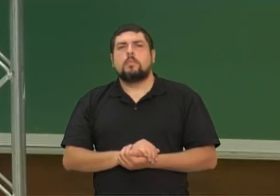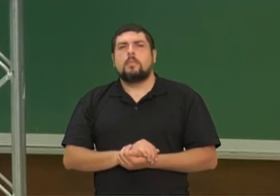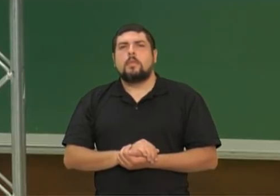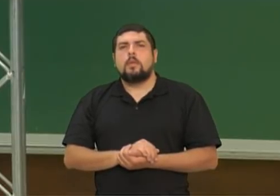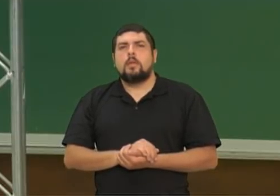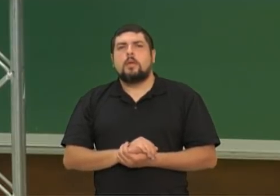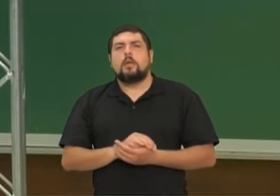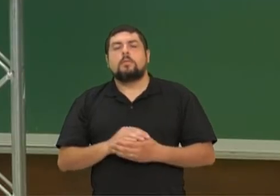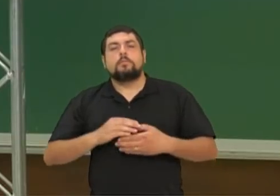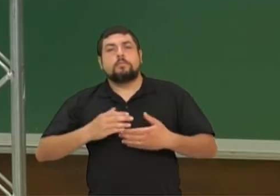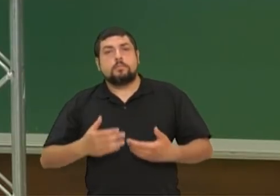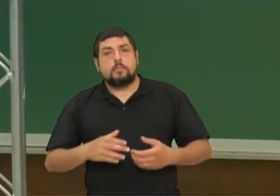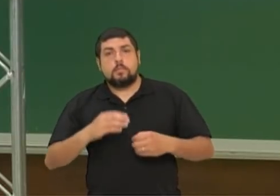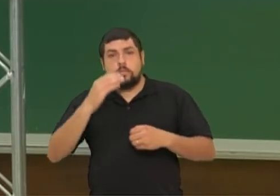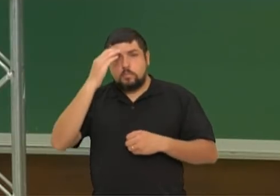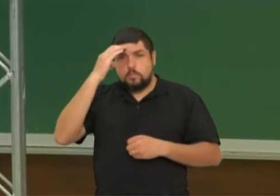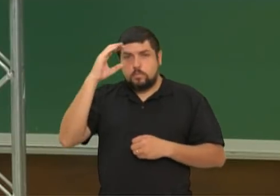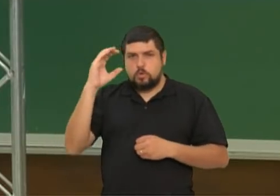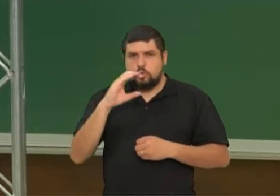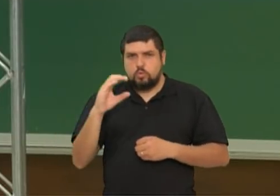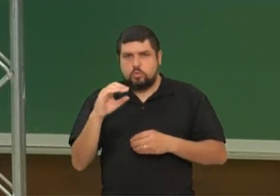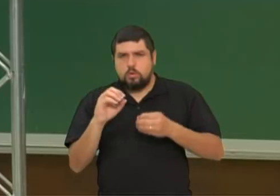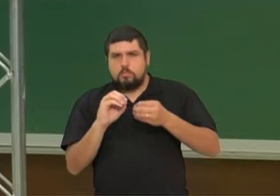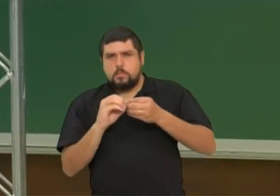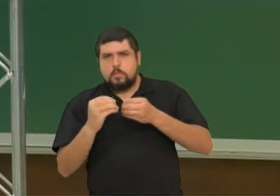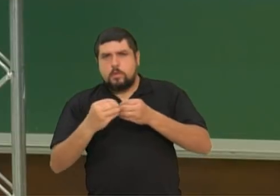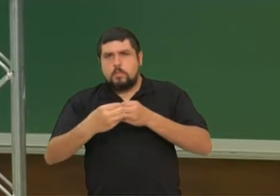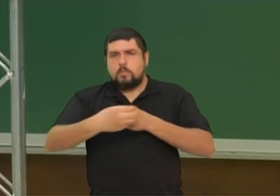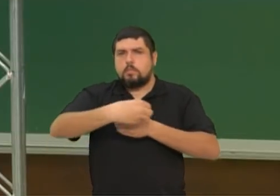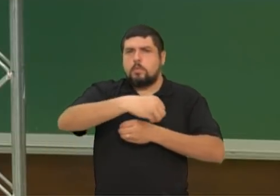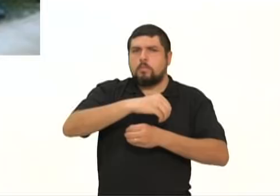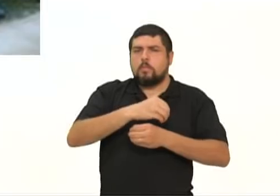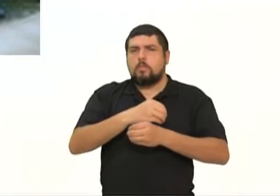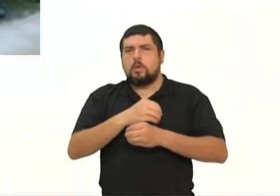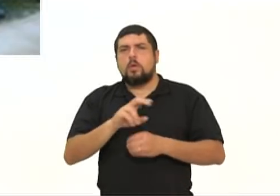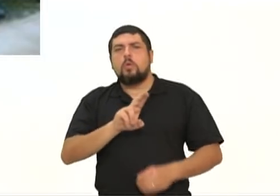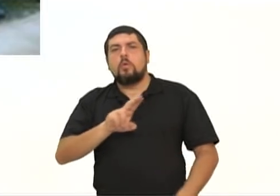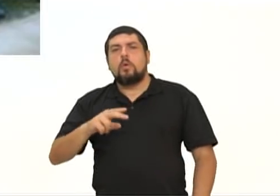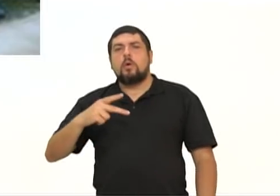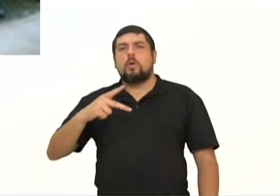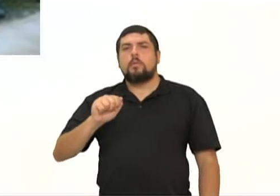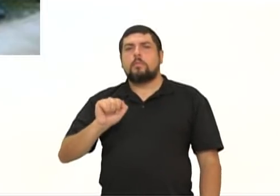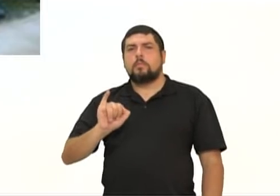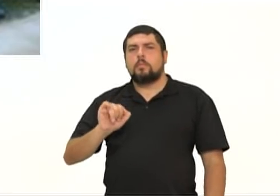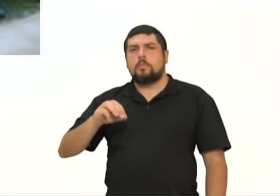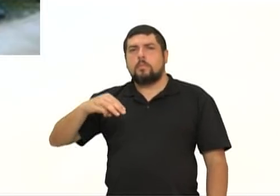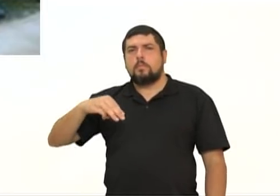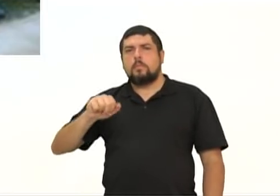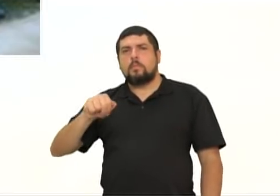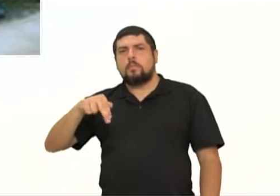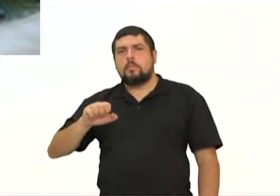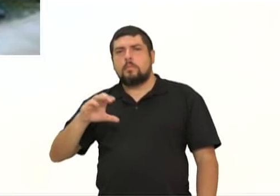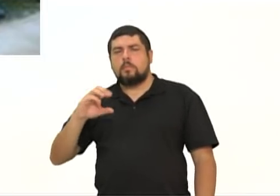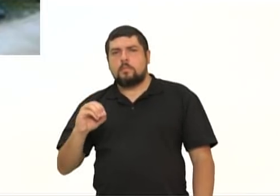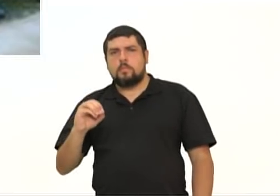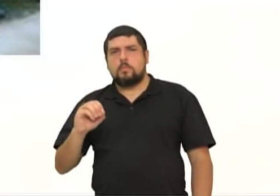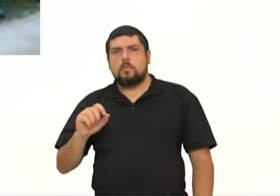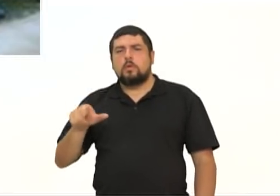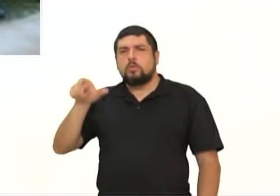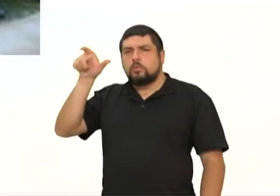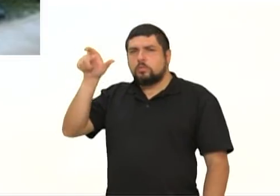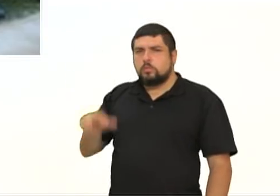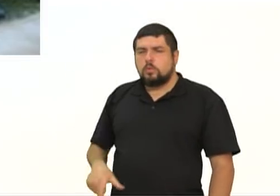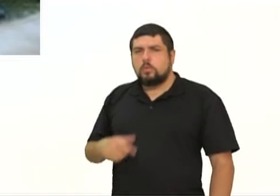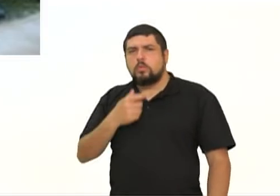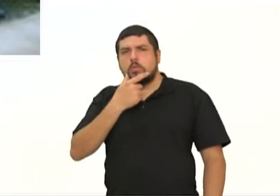região metropolitana de Curitiba o terreiro de Umbanda do Pai Maneco, que foi fundado pelo pai Fernando Macedo